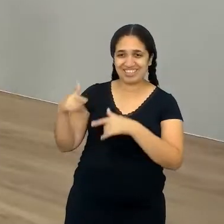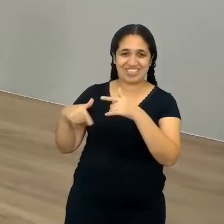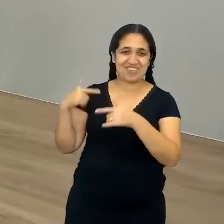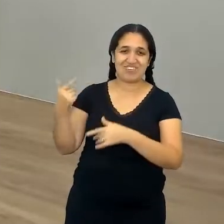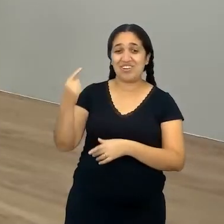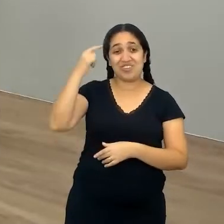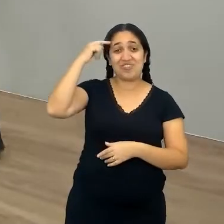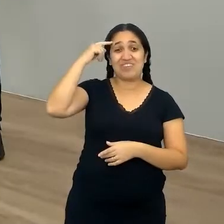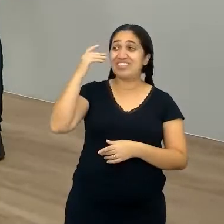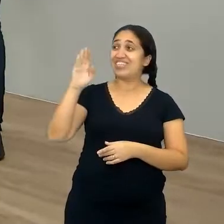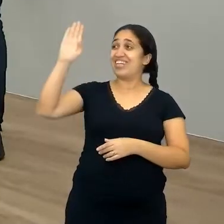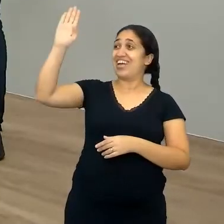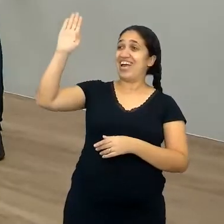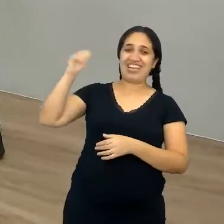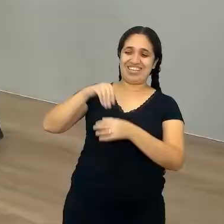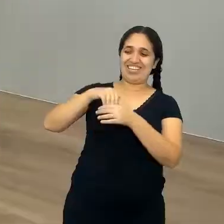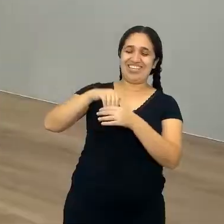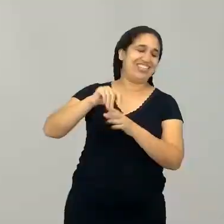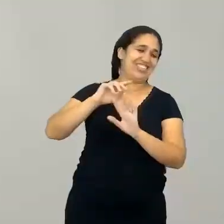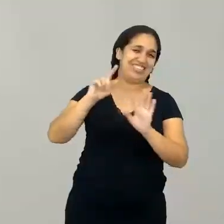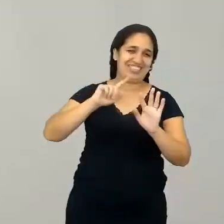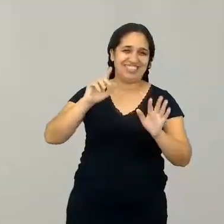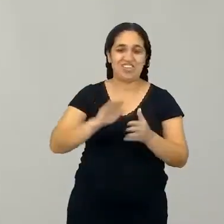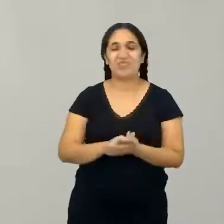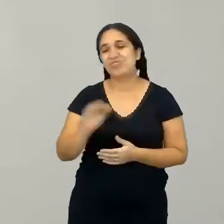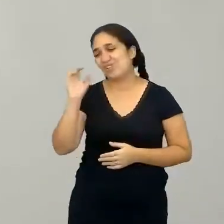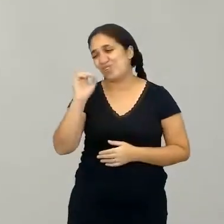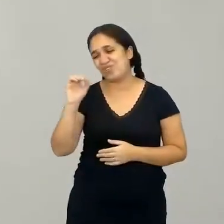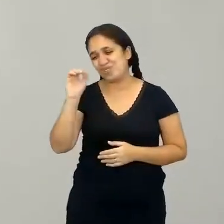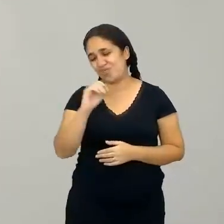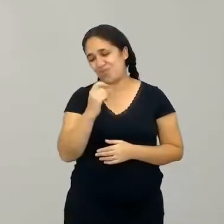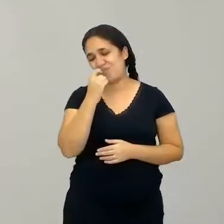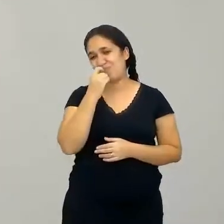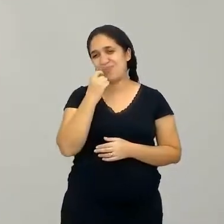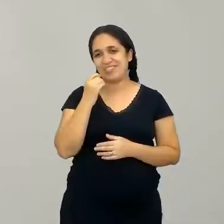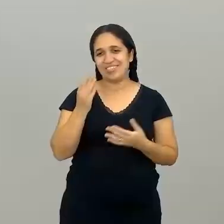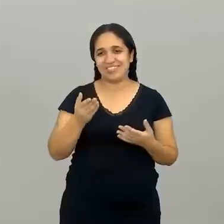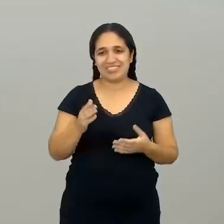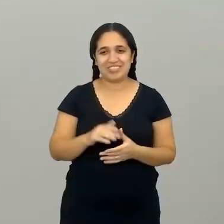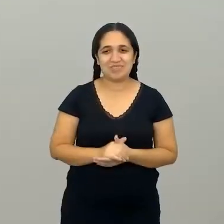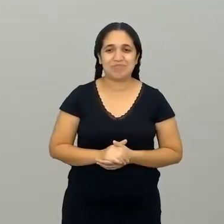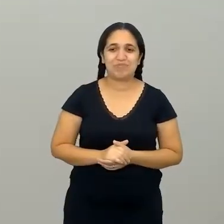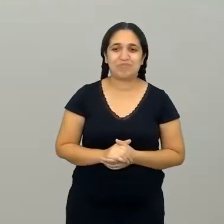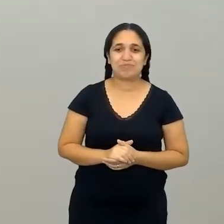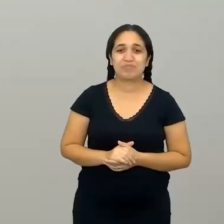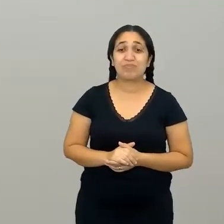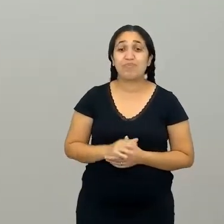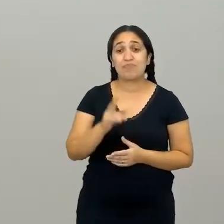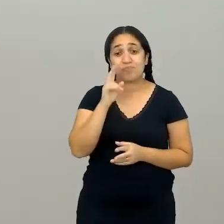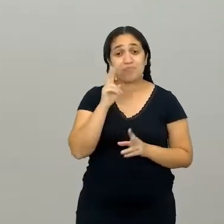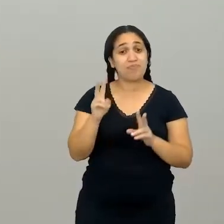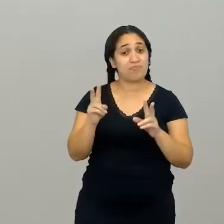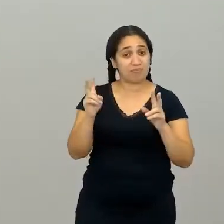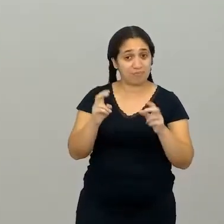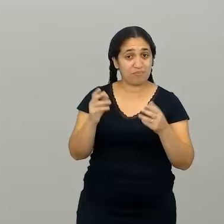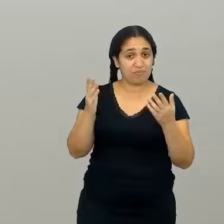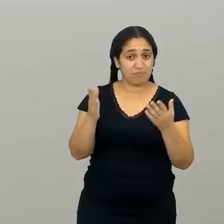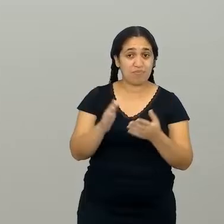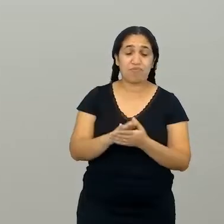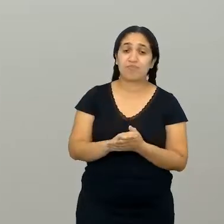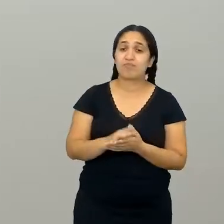clima eleitoral já. De trabalho aqui. Outubro tá aí. Gente, a gente percebeu quando a gente falou sobre